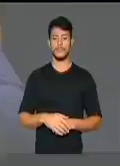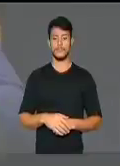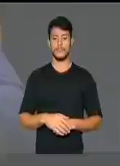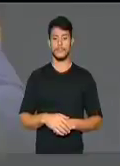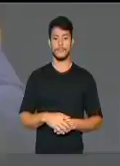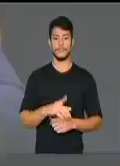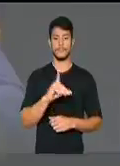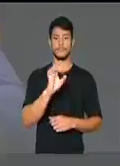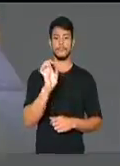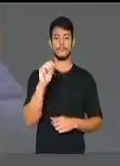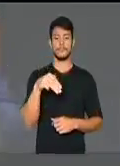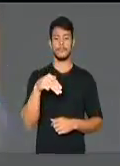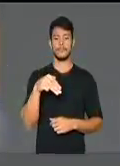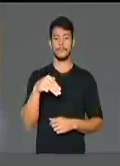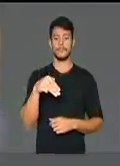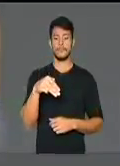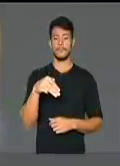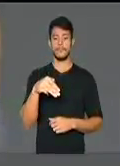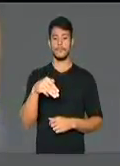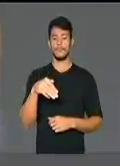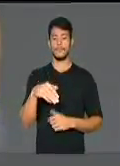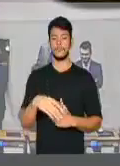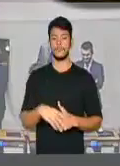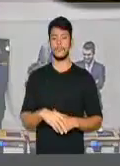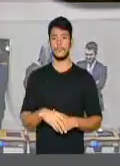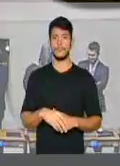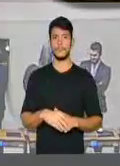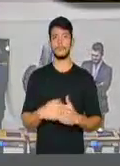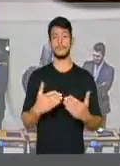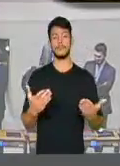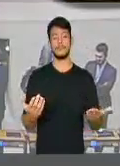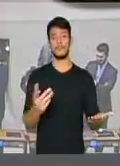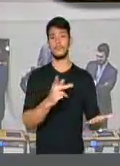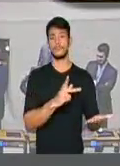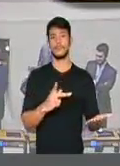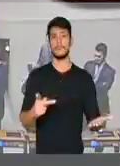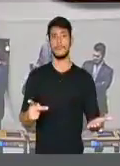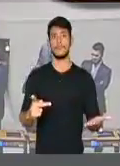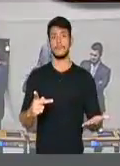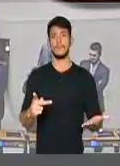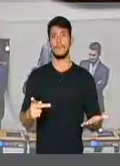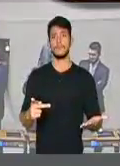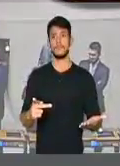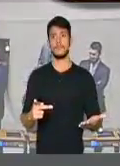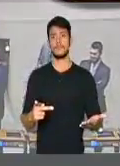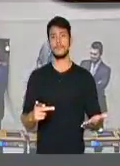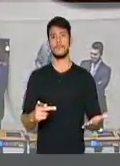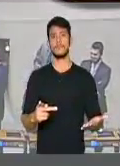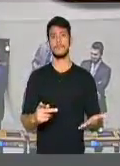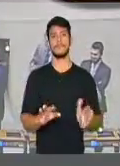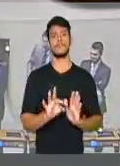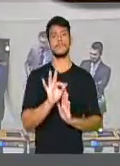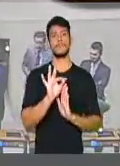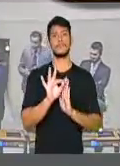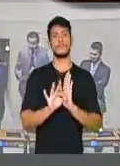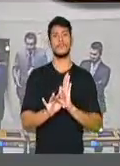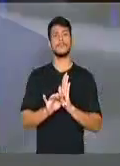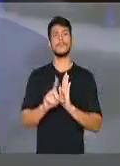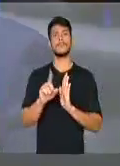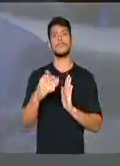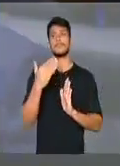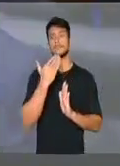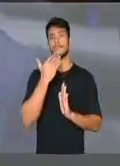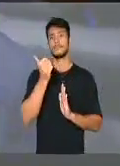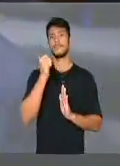Como voto democratas. Presidente, é evidente que o texto foi melhor do